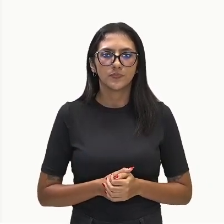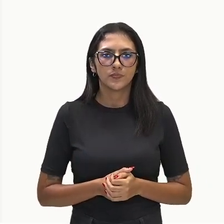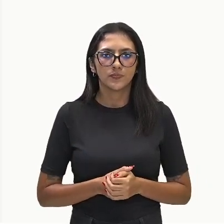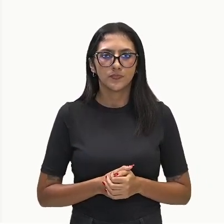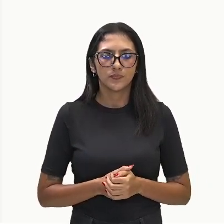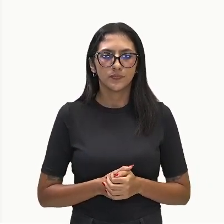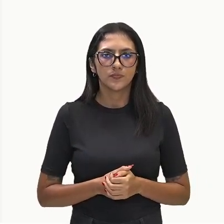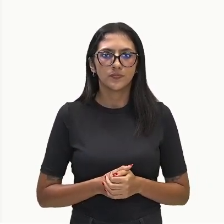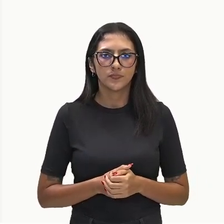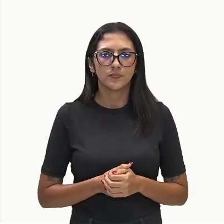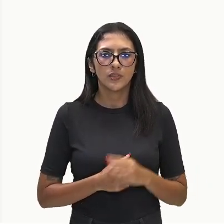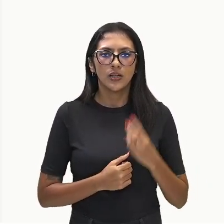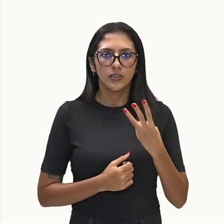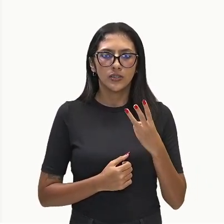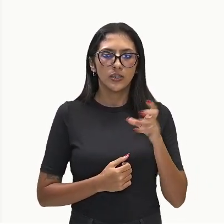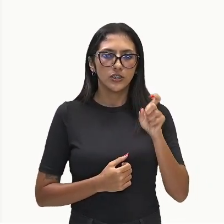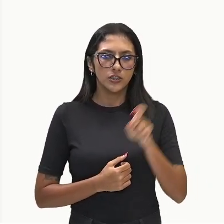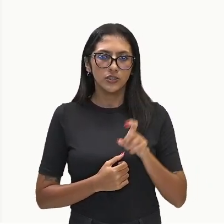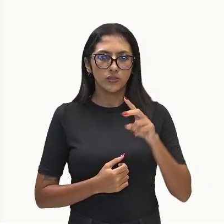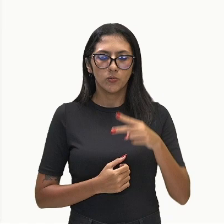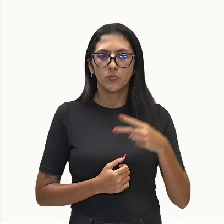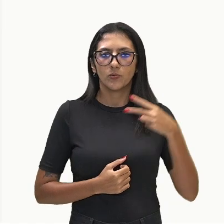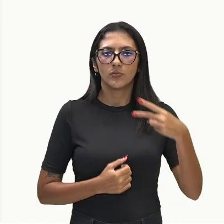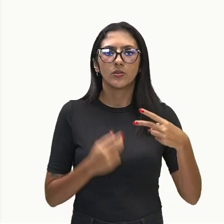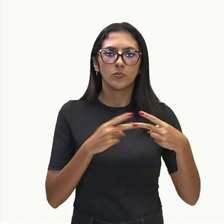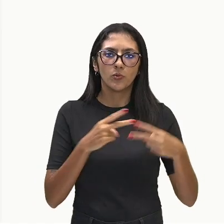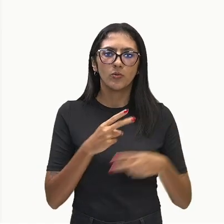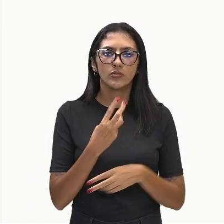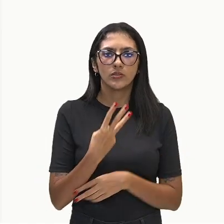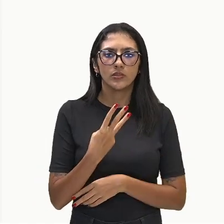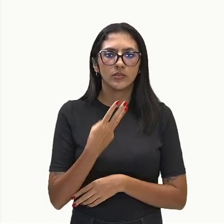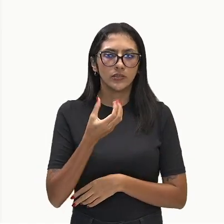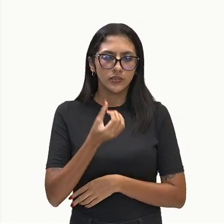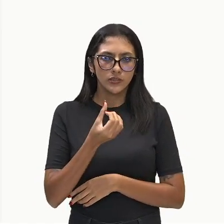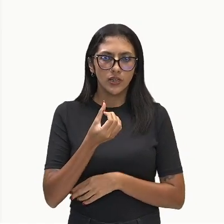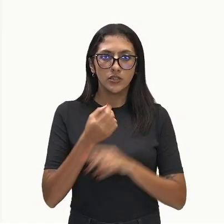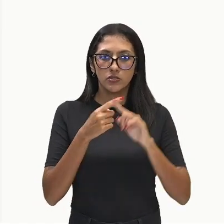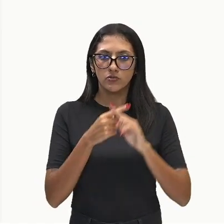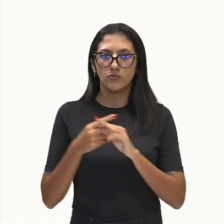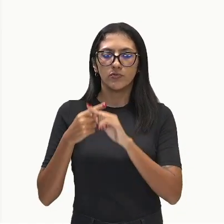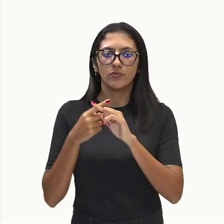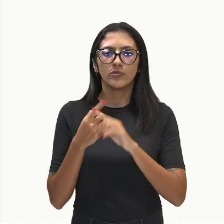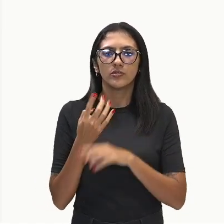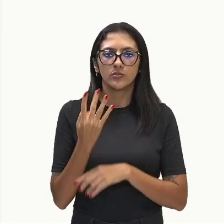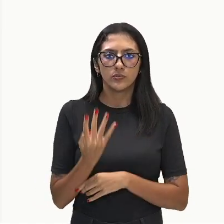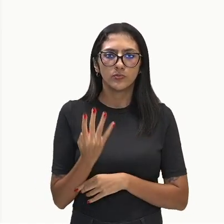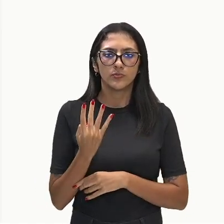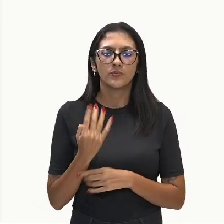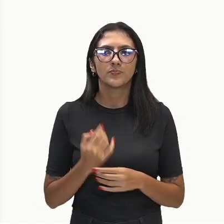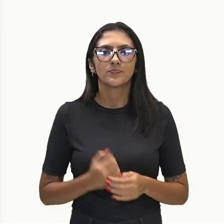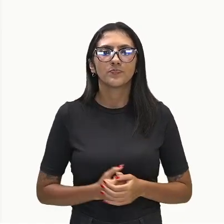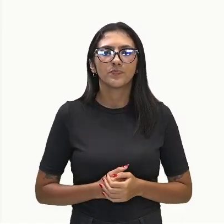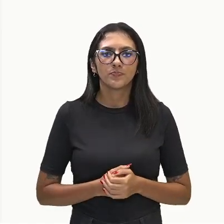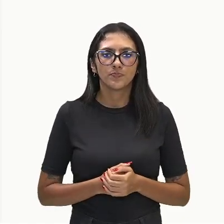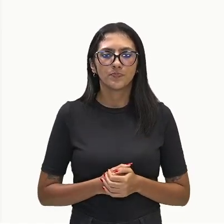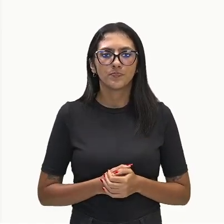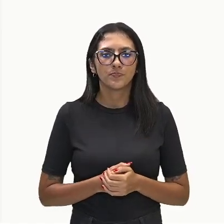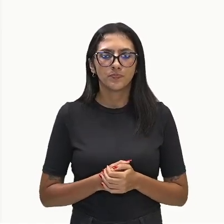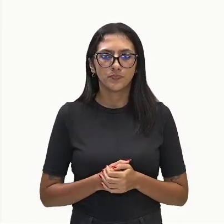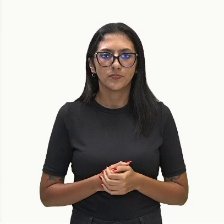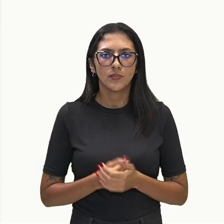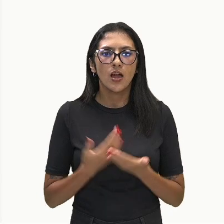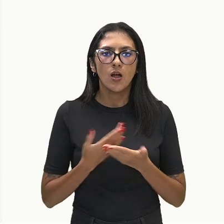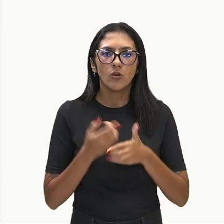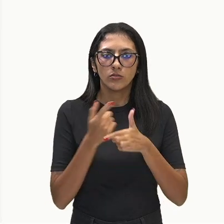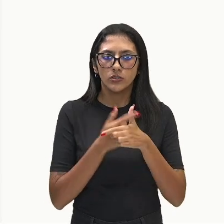vamos ter 3x ao quadrado igual a 36 vezes 4. X ao quadrado, agora a